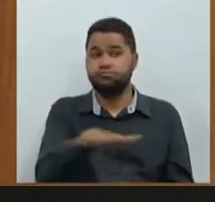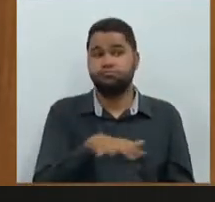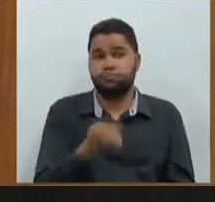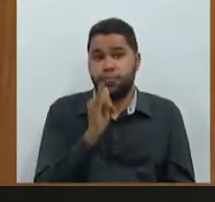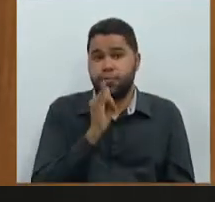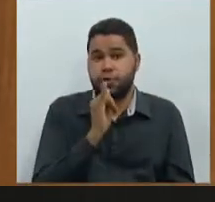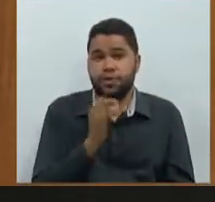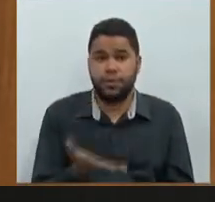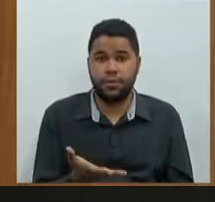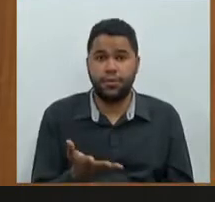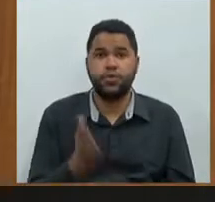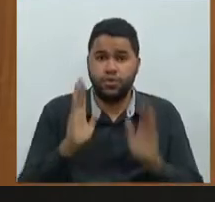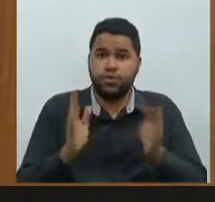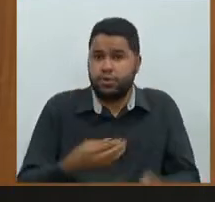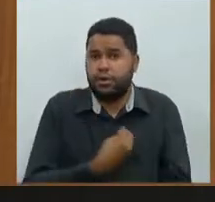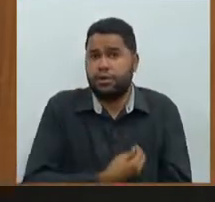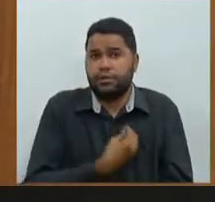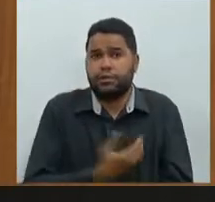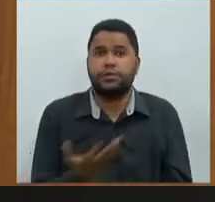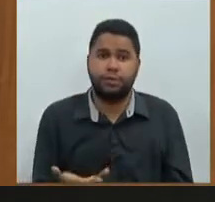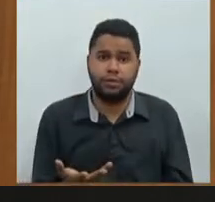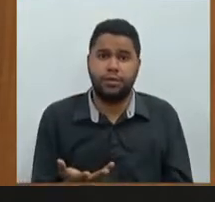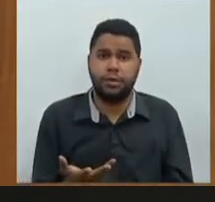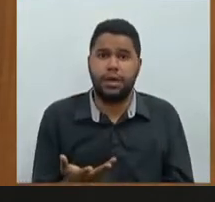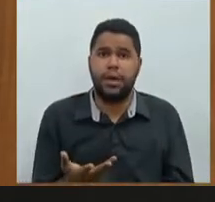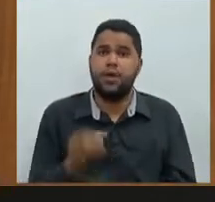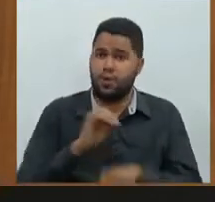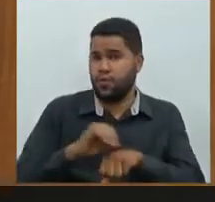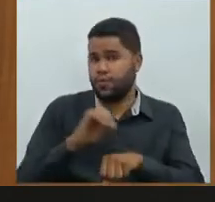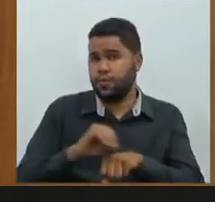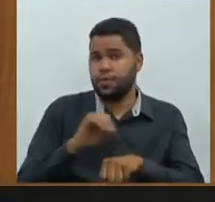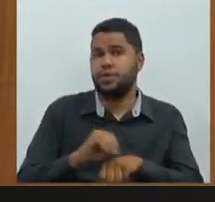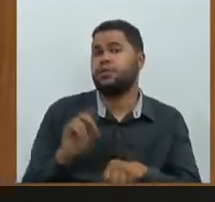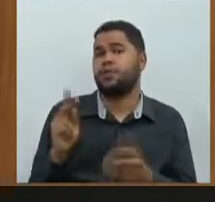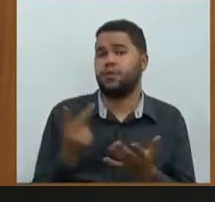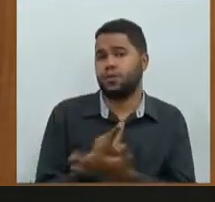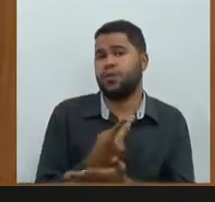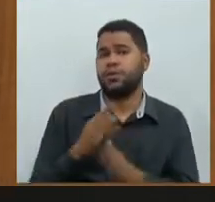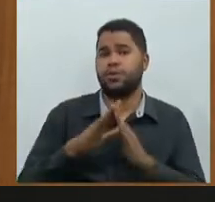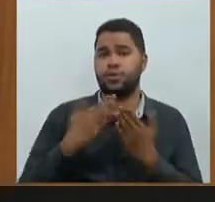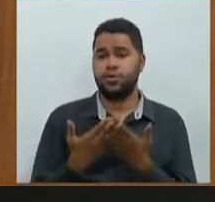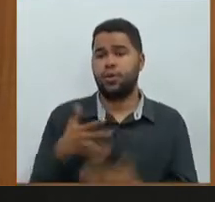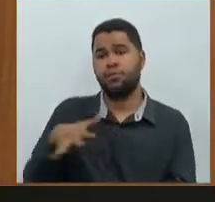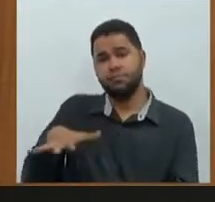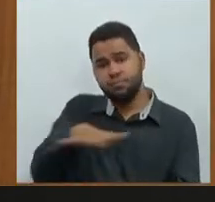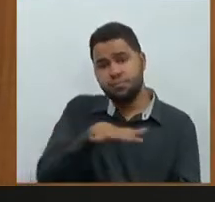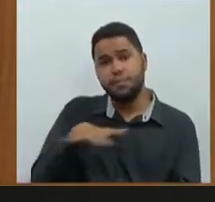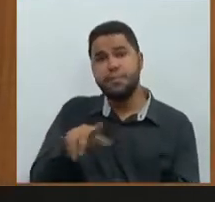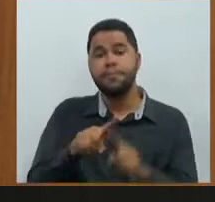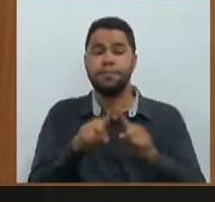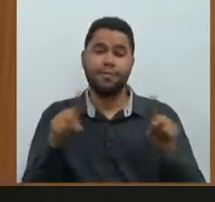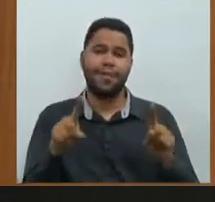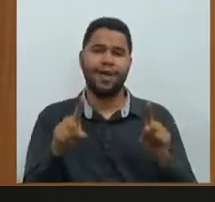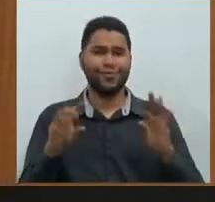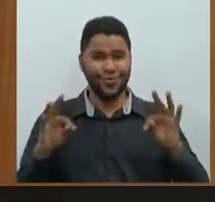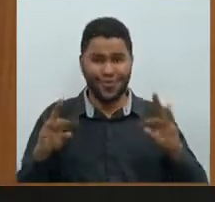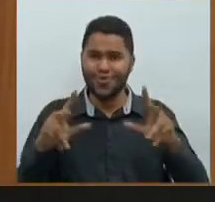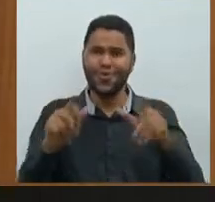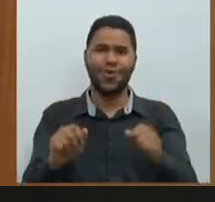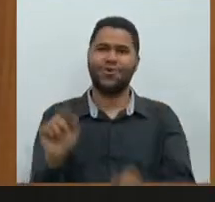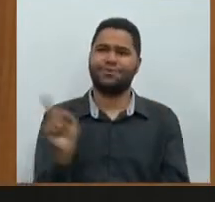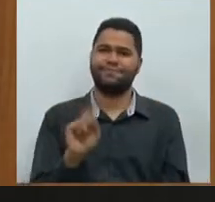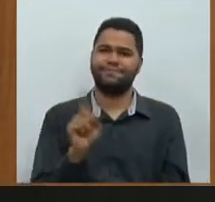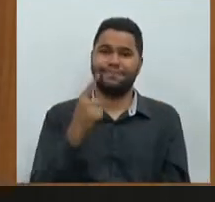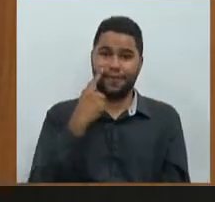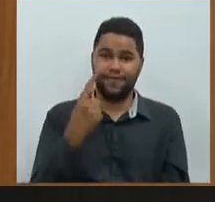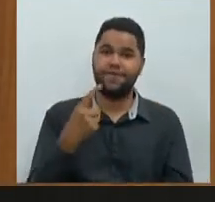exemplo, deputado, que já existe, né, já existe essa oficina que acontece nas escolas da região, mas que não são em todas. Então, a gente vê